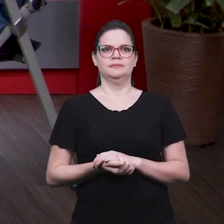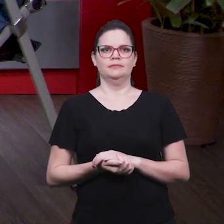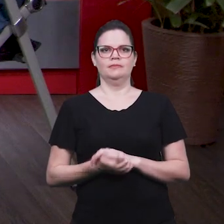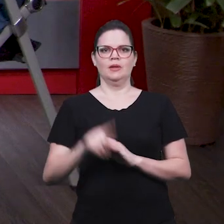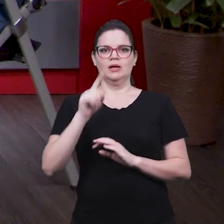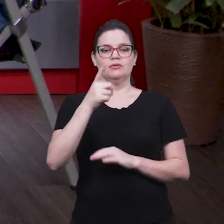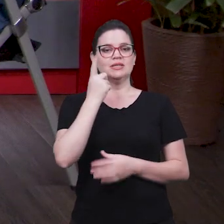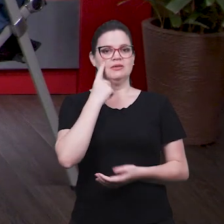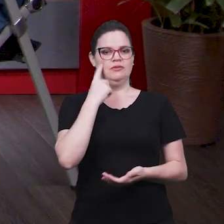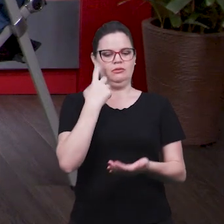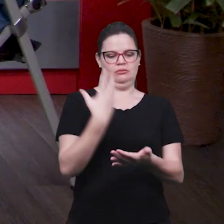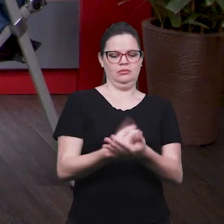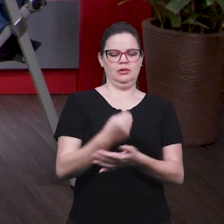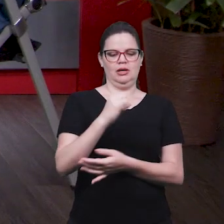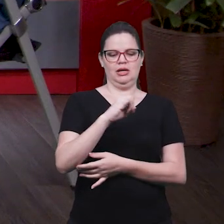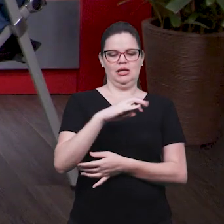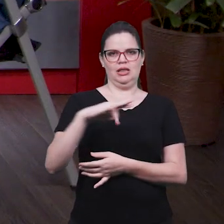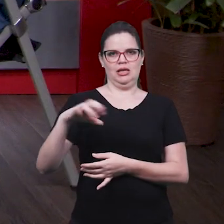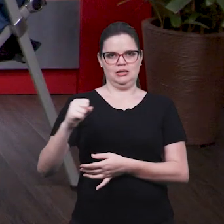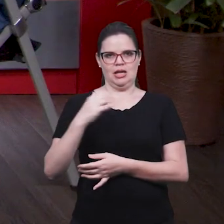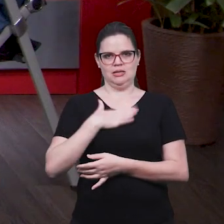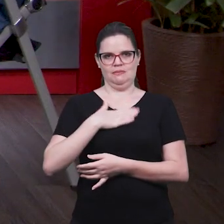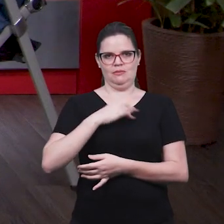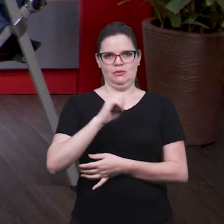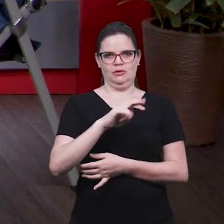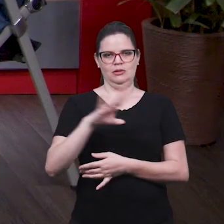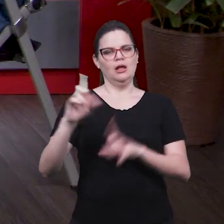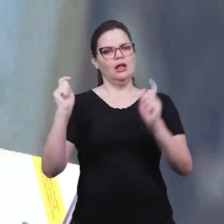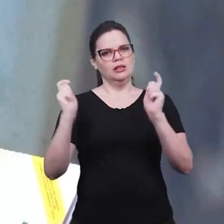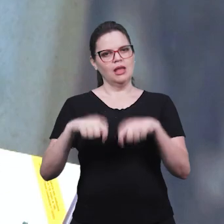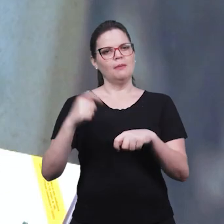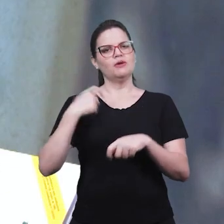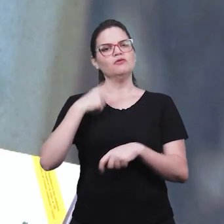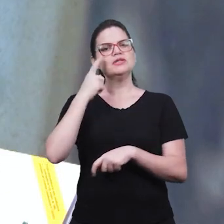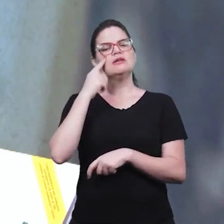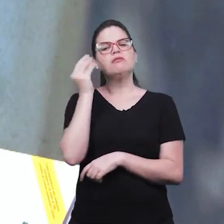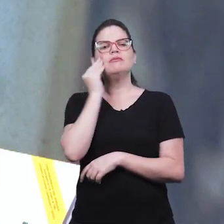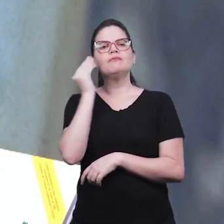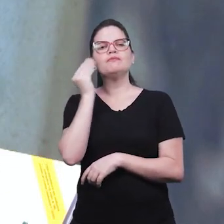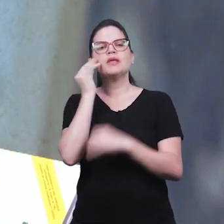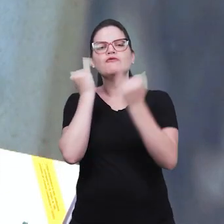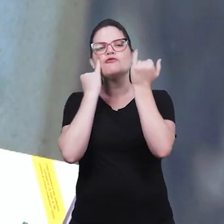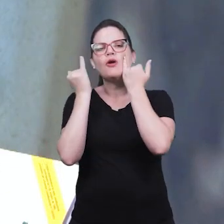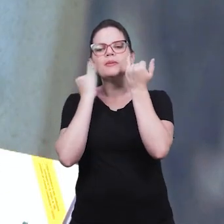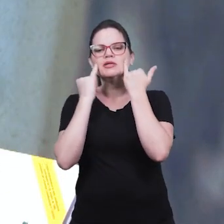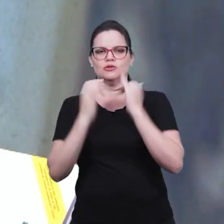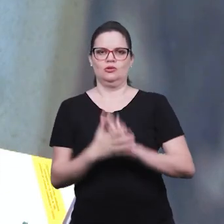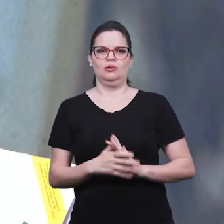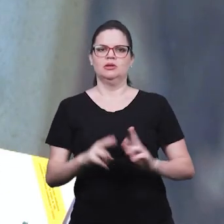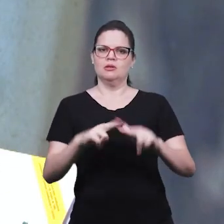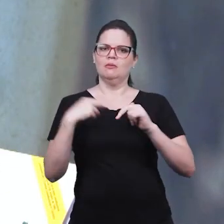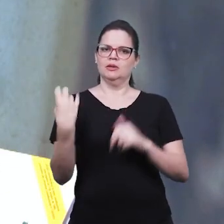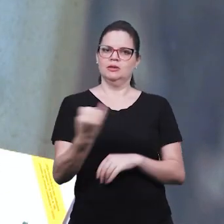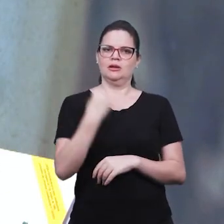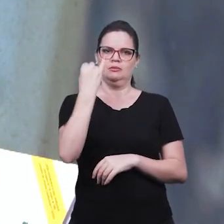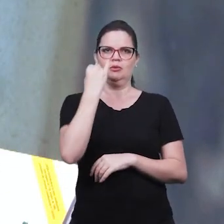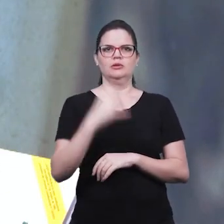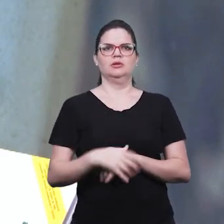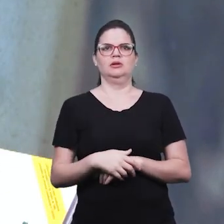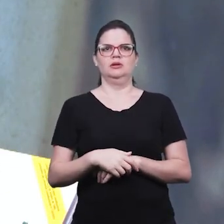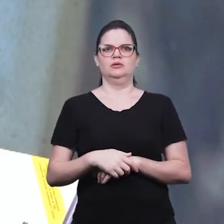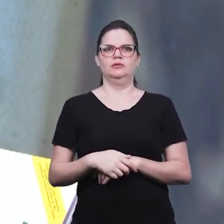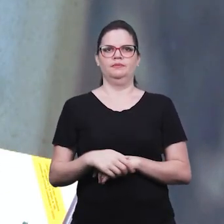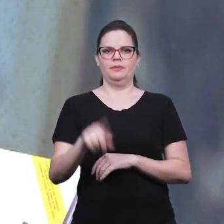você baixa o aplicativo do Meu INSS, você tem como simular essas informações. Por isso que é importante, quem